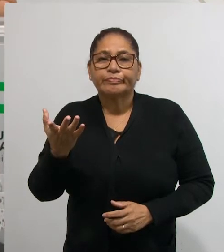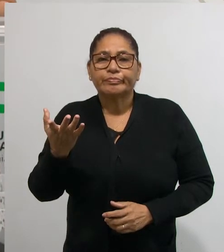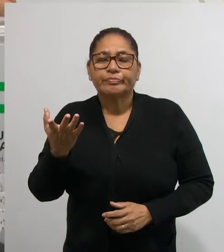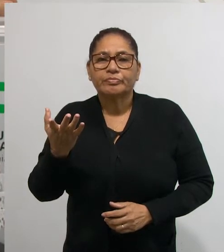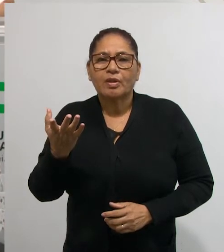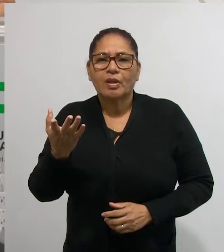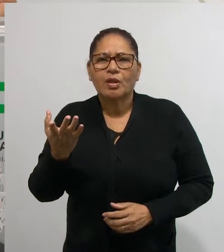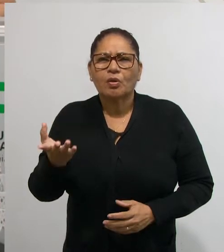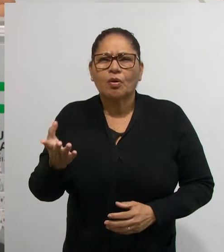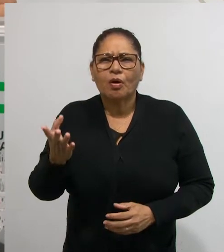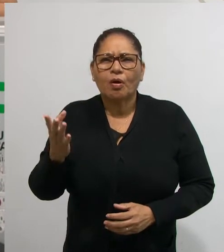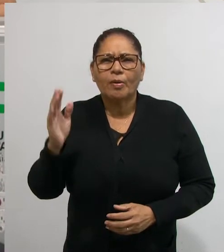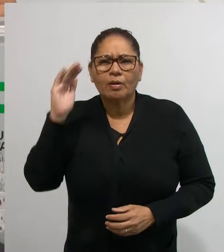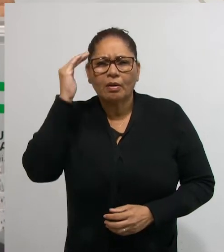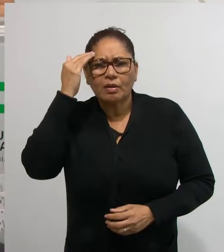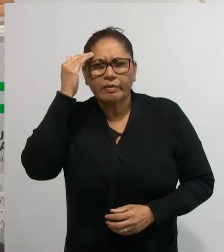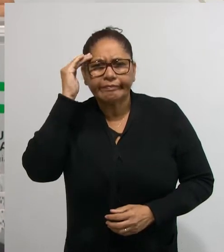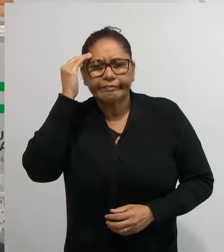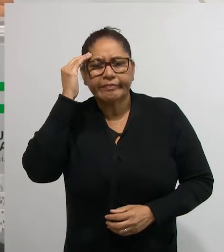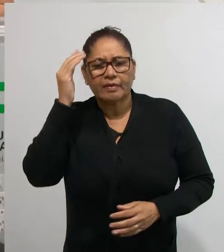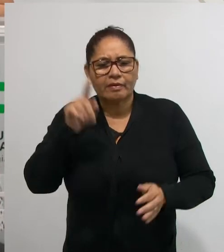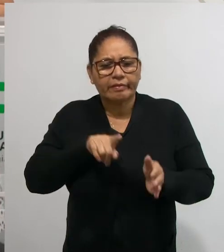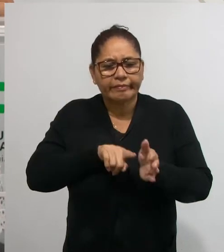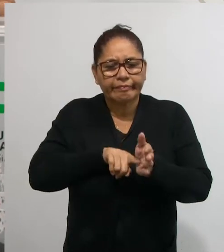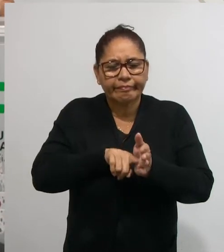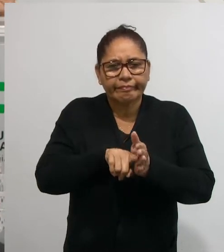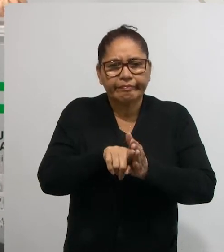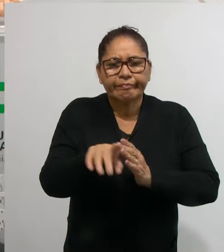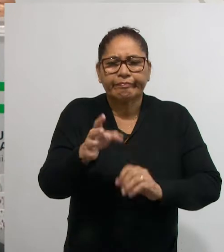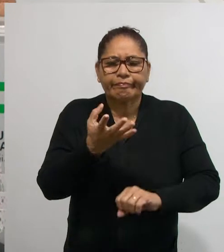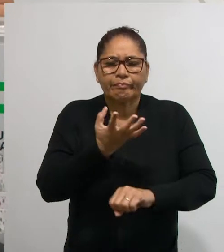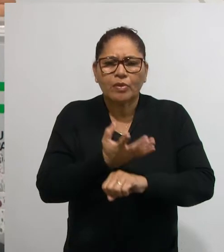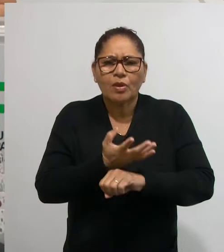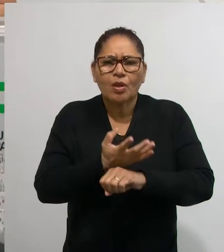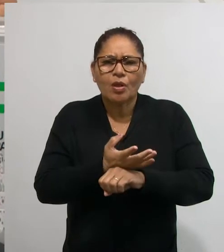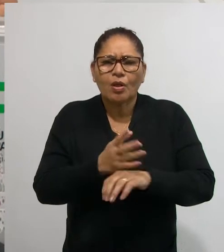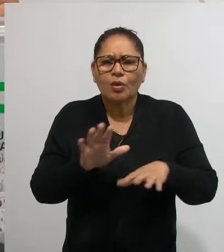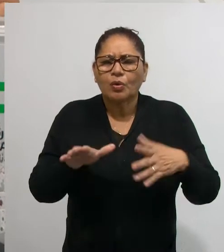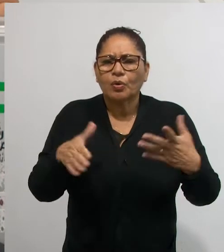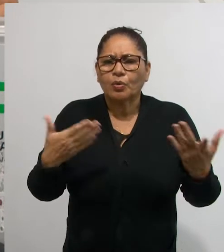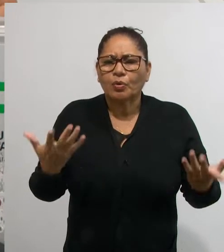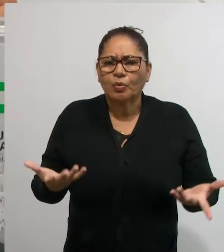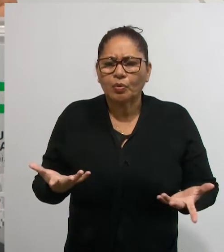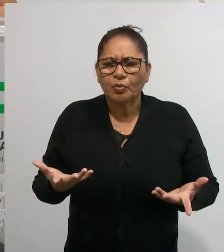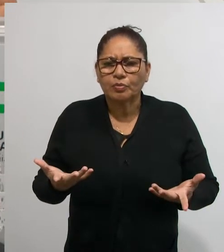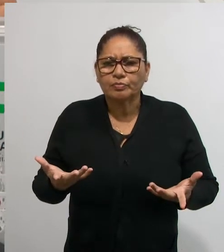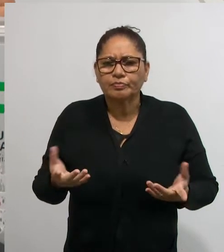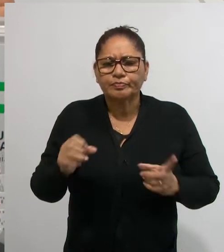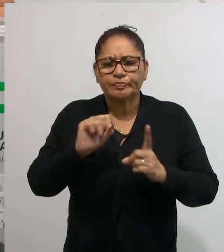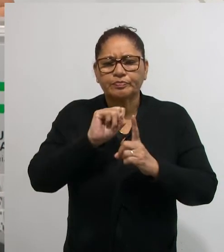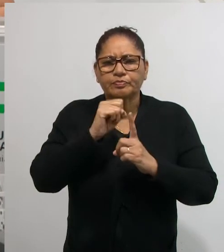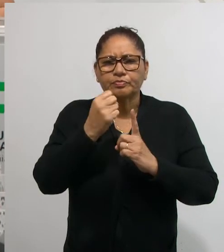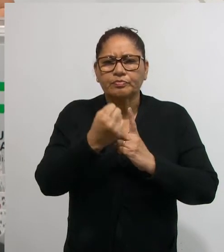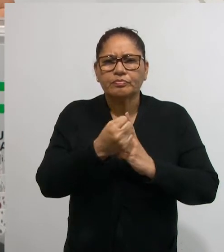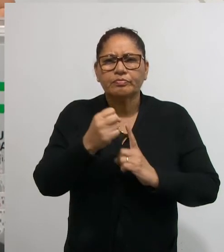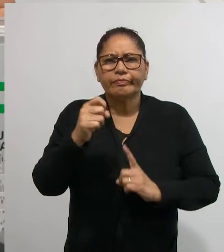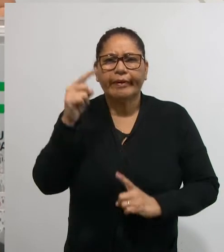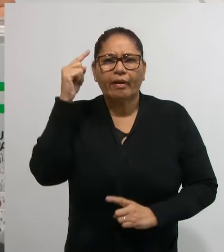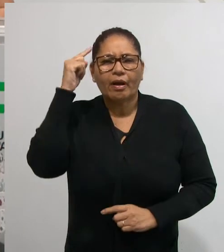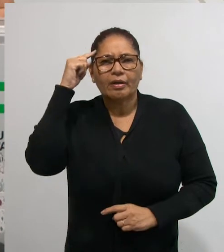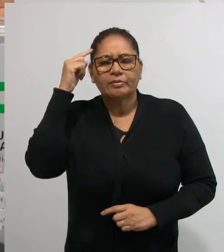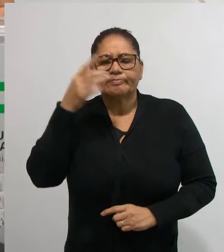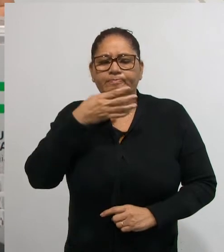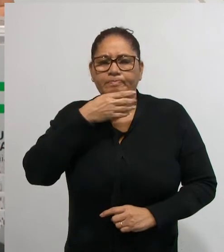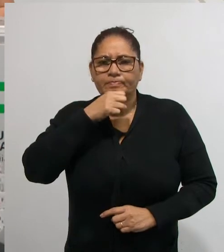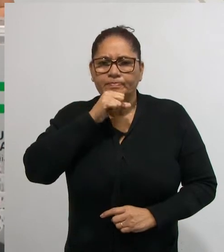se compreender a pergunta fundante da nossa disciplina, qual a função social do ensino, e pense nessa frase de Paulo Freire, que nós